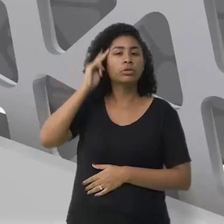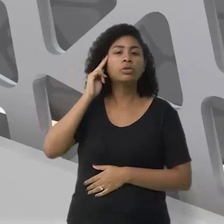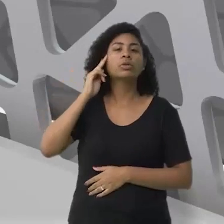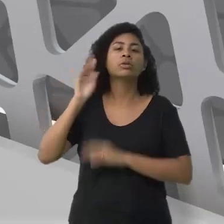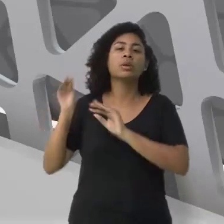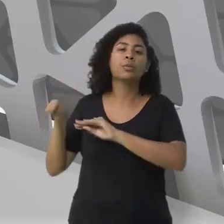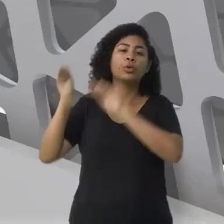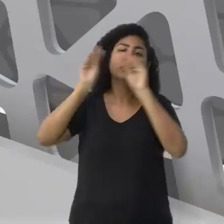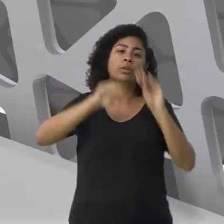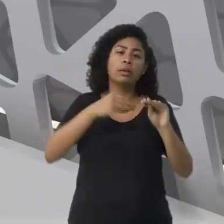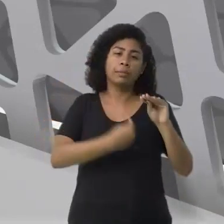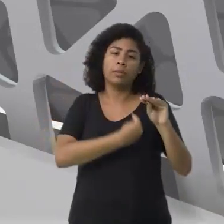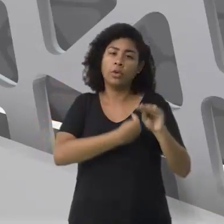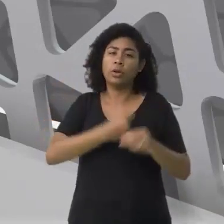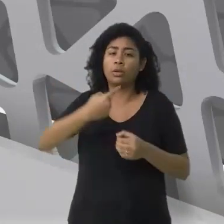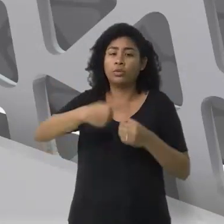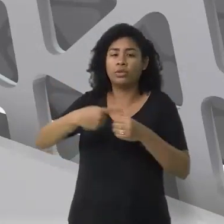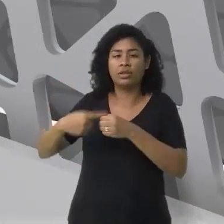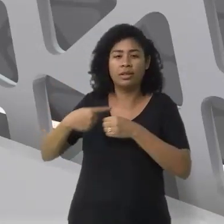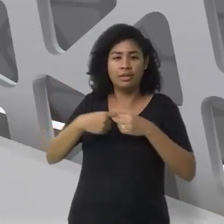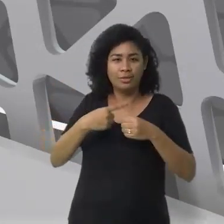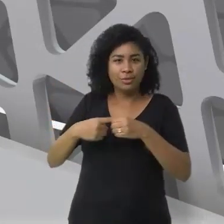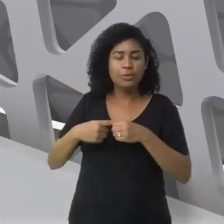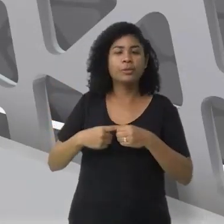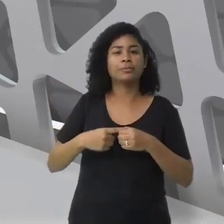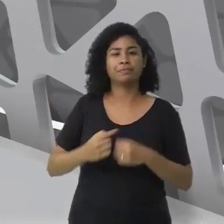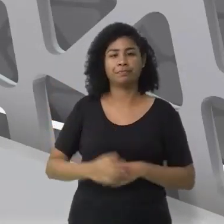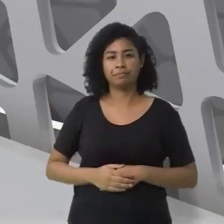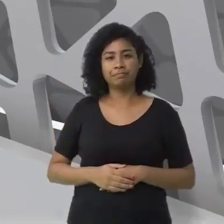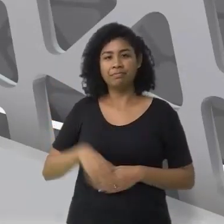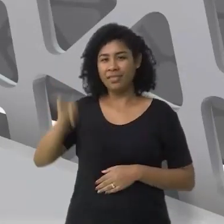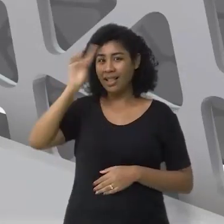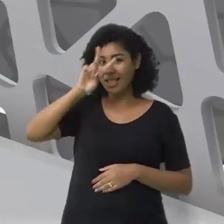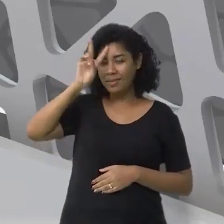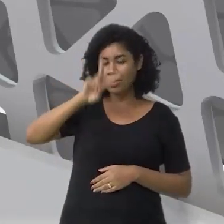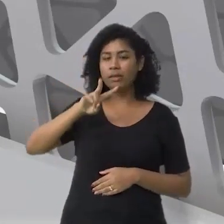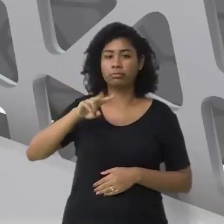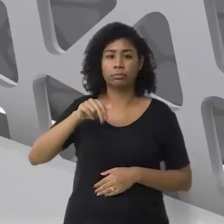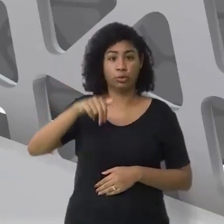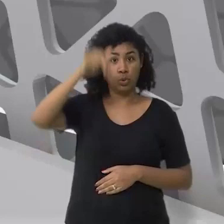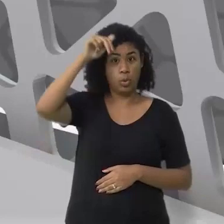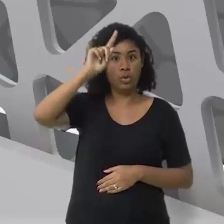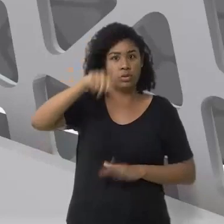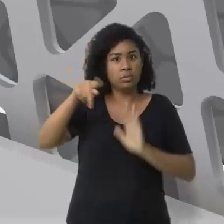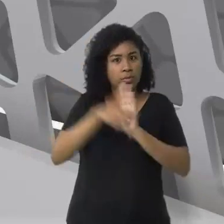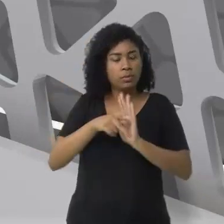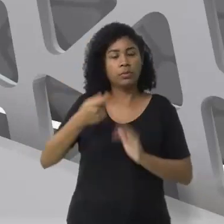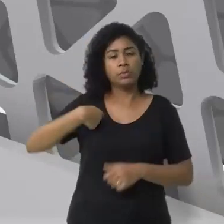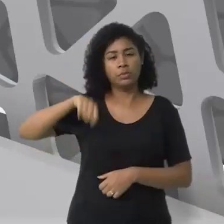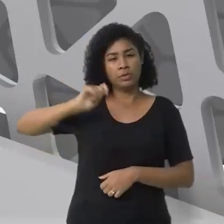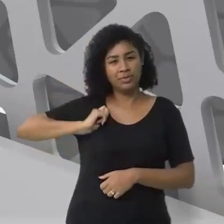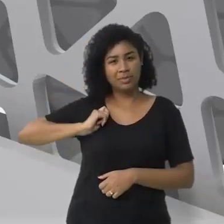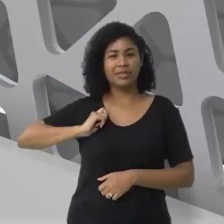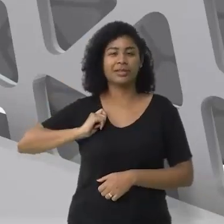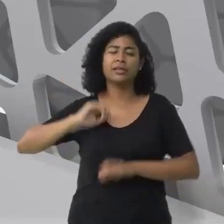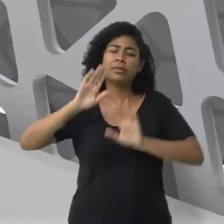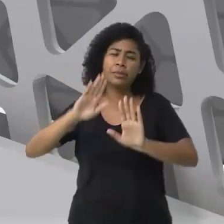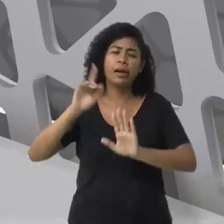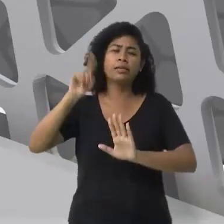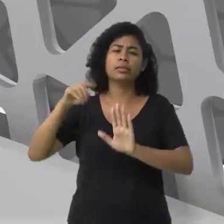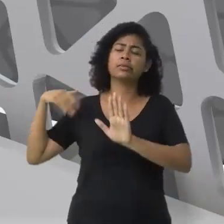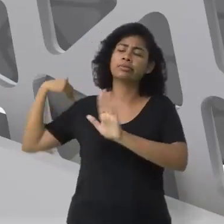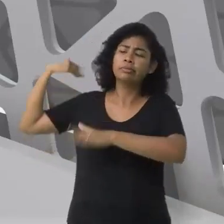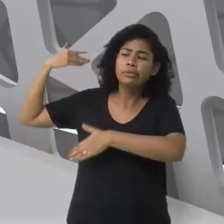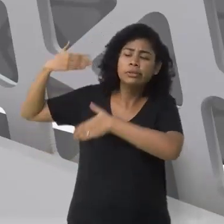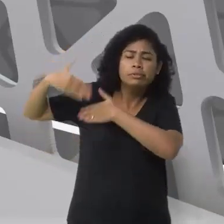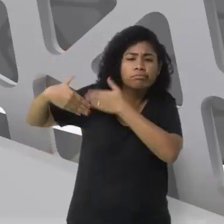Brasil, que até então, lembrem lá, que pertencia a quem? À Espanha, né? Então, a gente verifica que tudo isso foi um processo